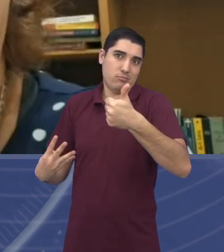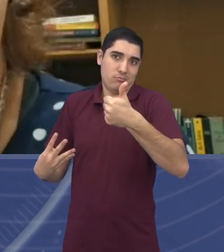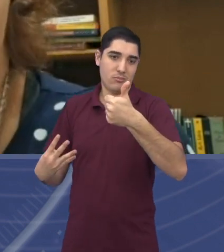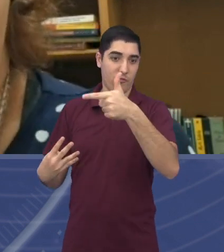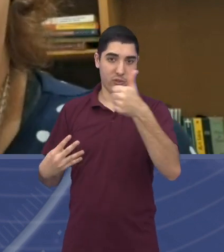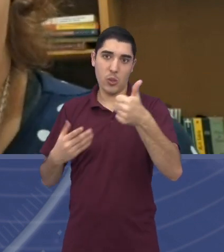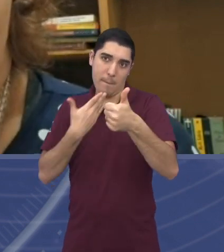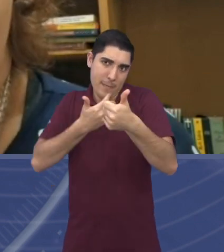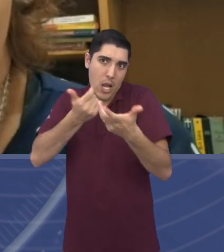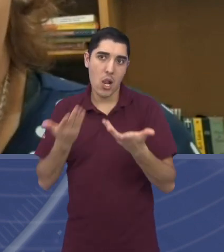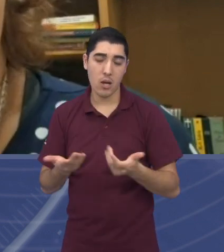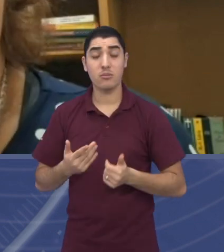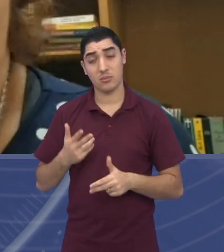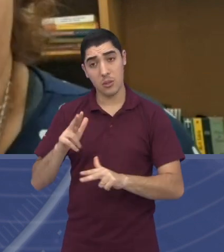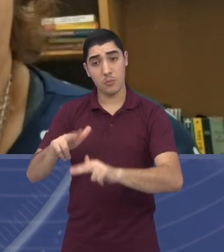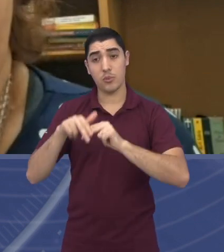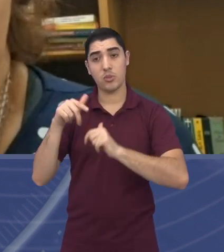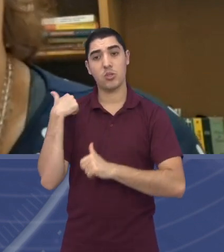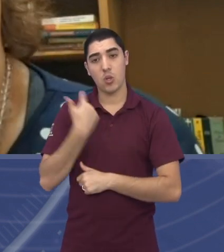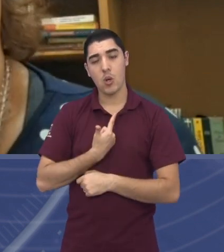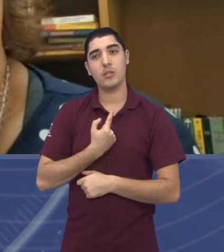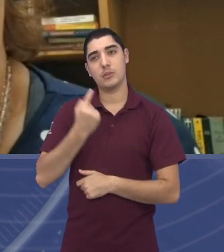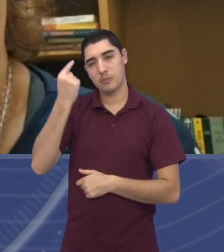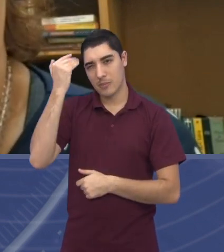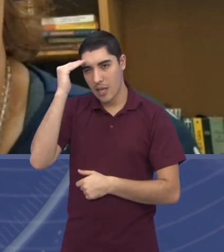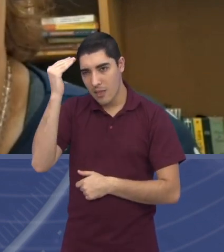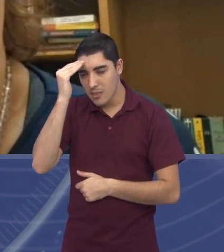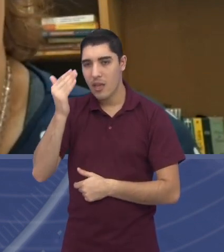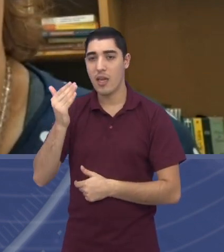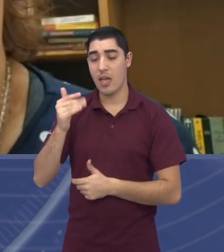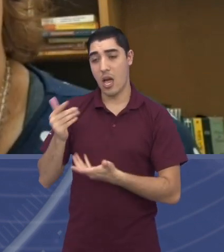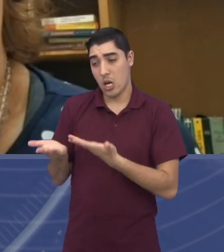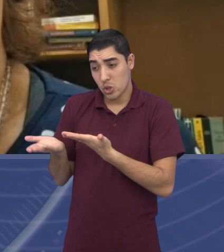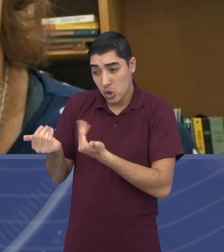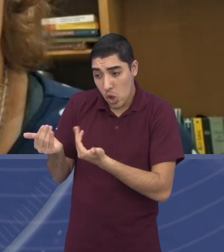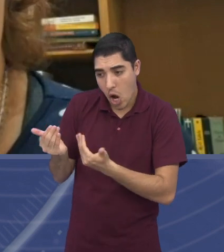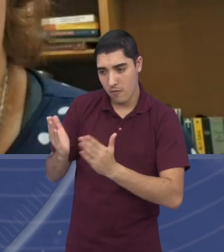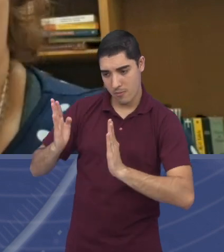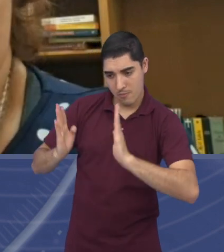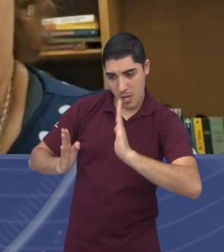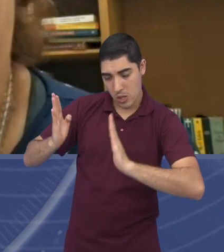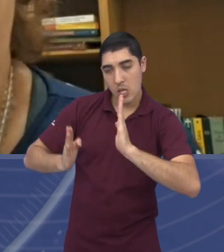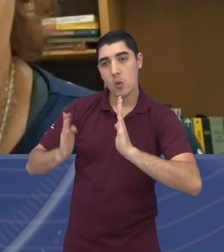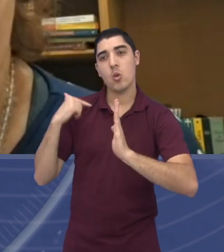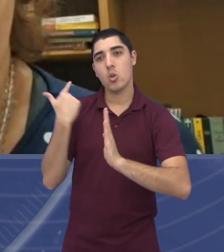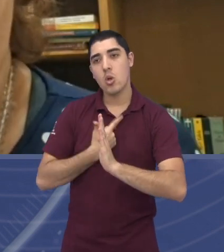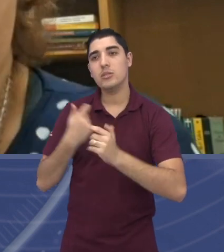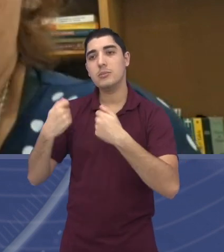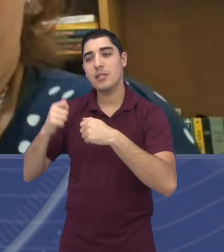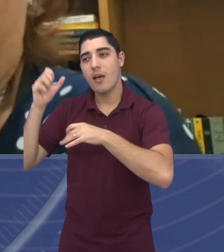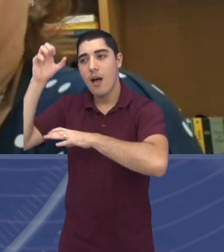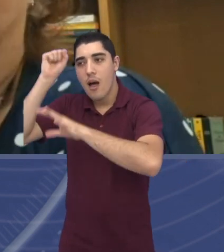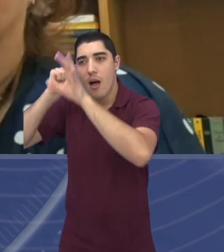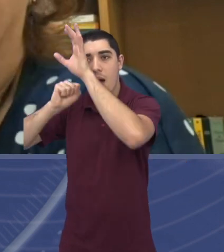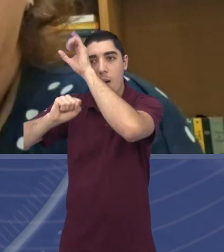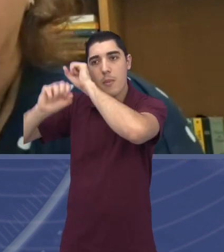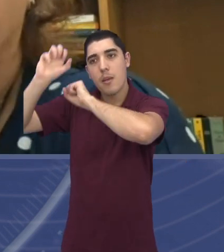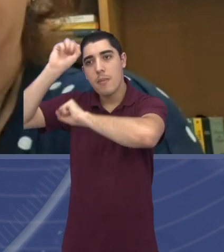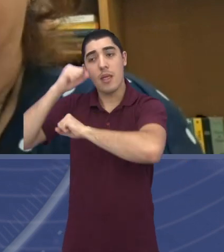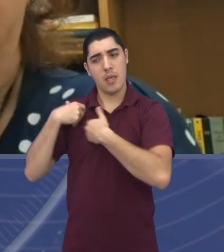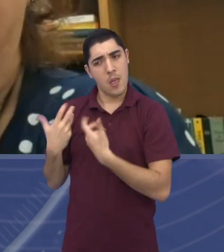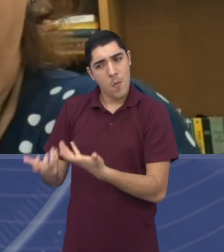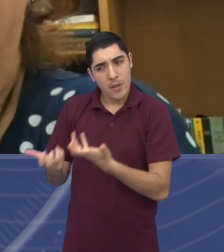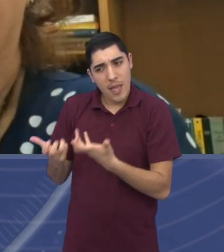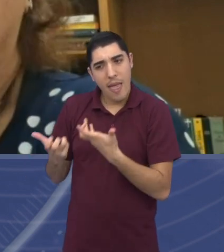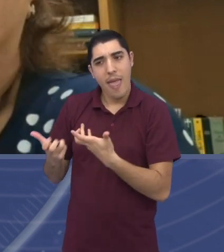Pensar nisso, querer envelhecer, entender que a juventude é um processo de aprendizado, de querer mais do que